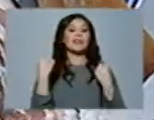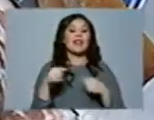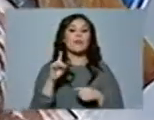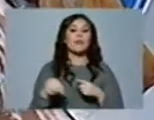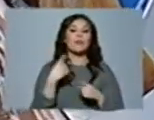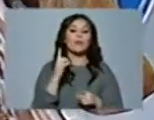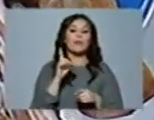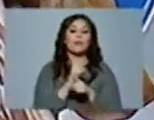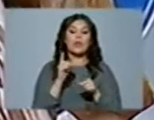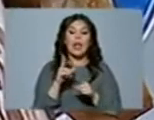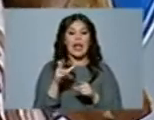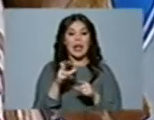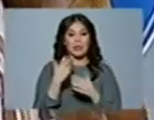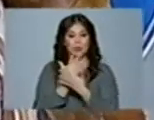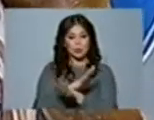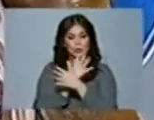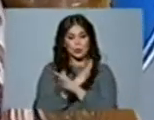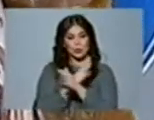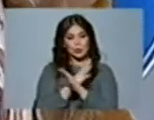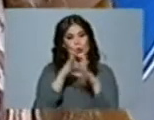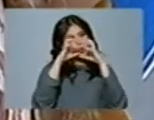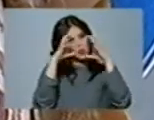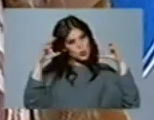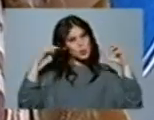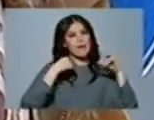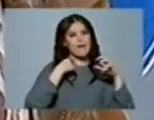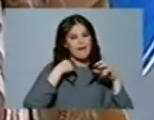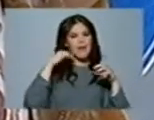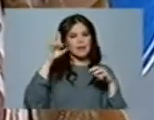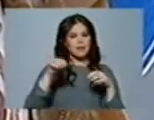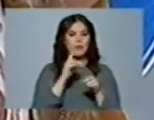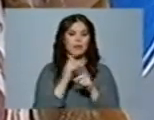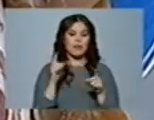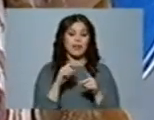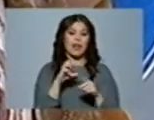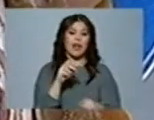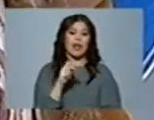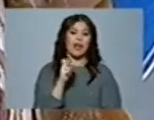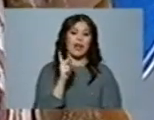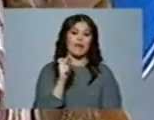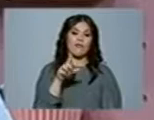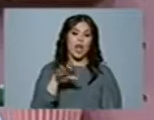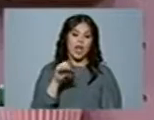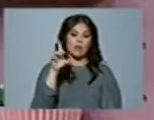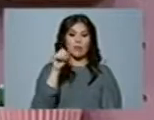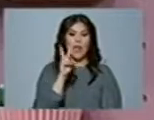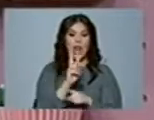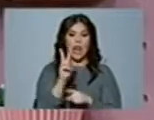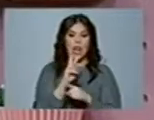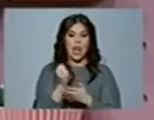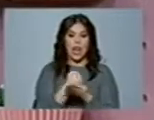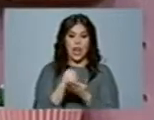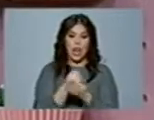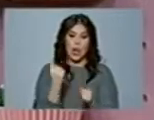a lenha com que se afuma as carnes, a lenha de carvalho, a urze. Será por aí. Depois os legumes também são nossos, das nossas épocas,